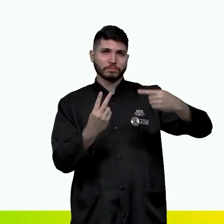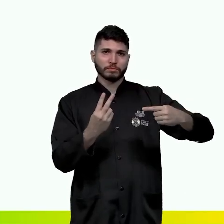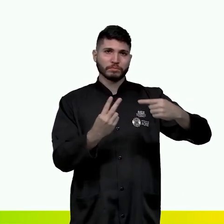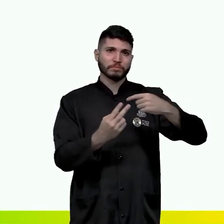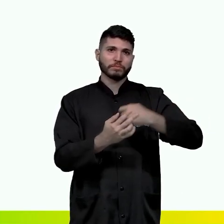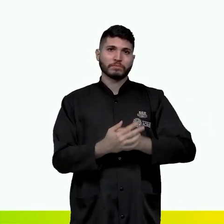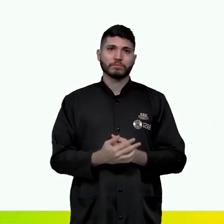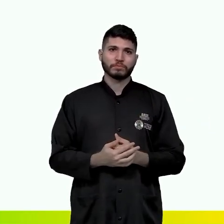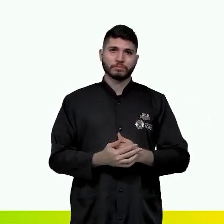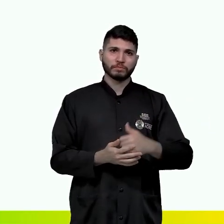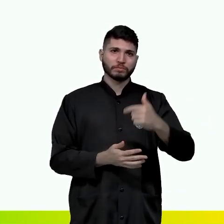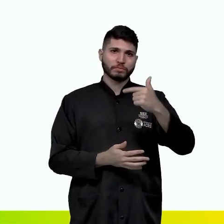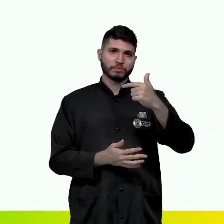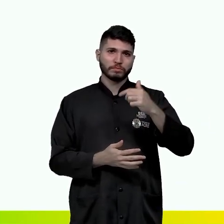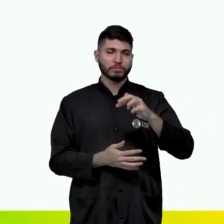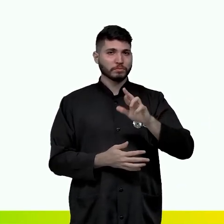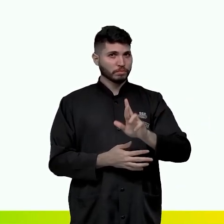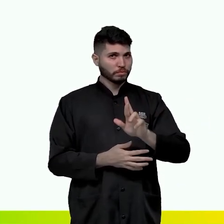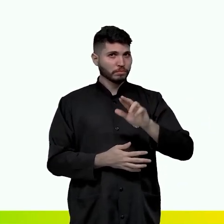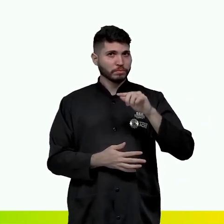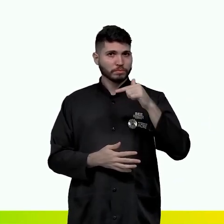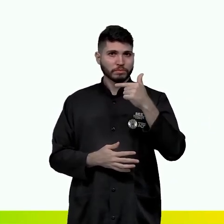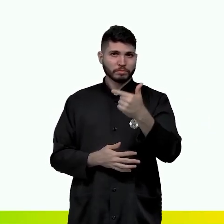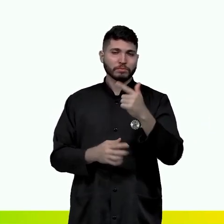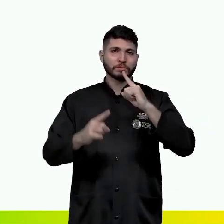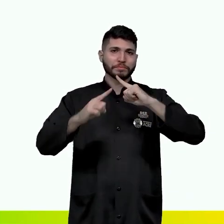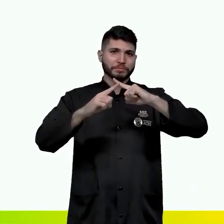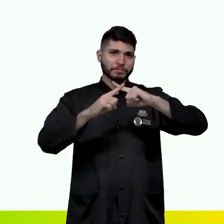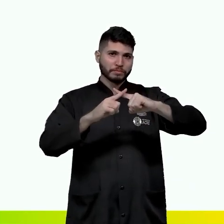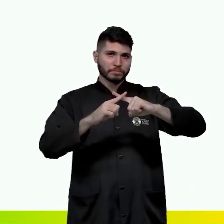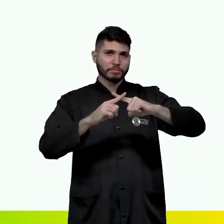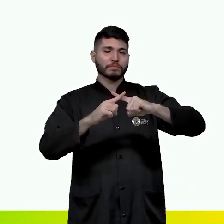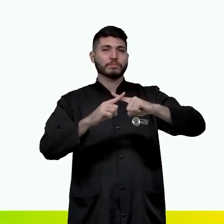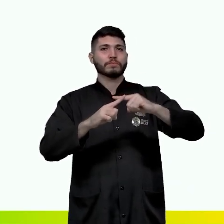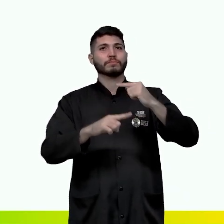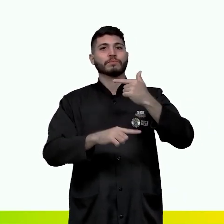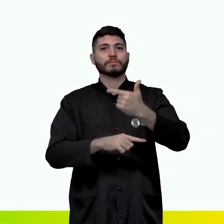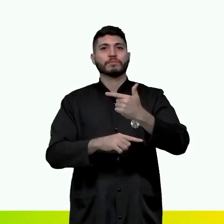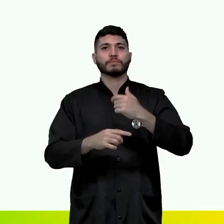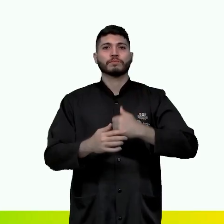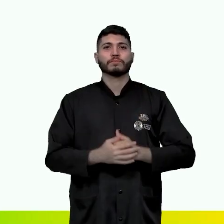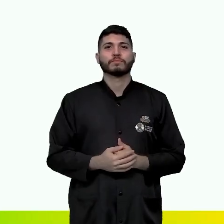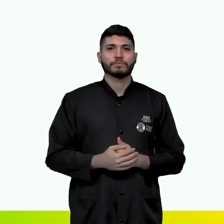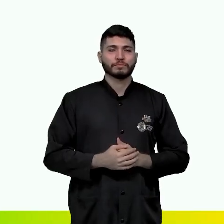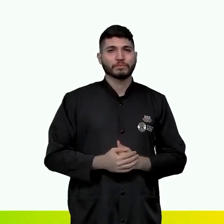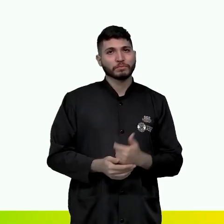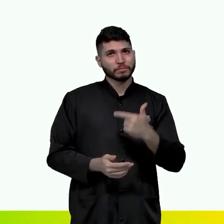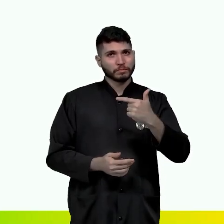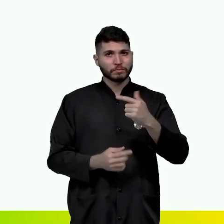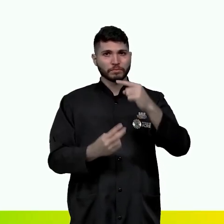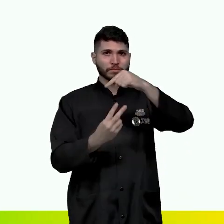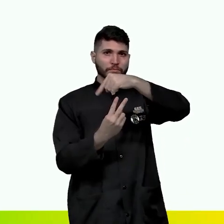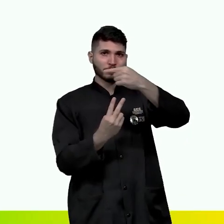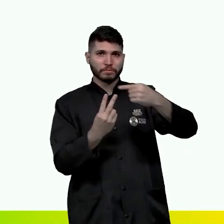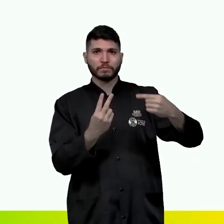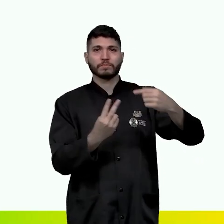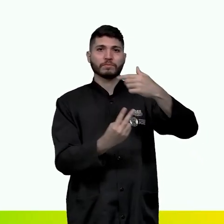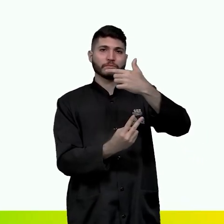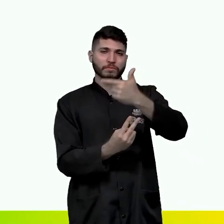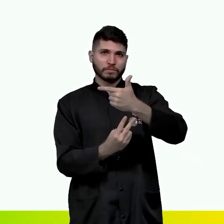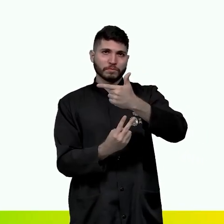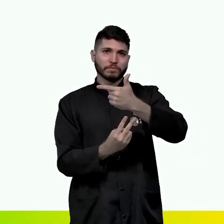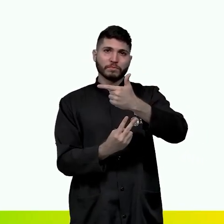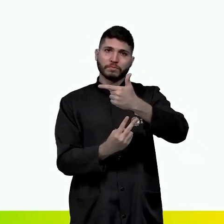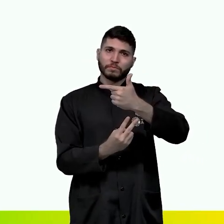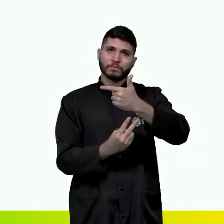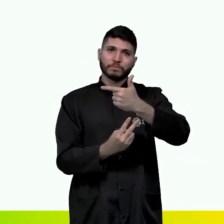quadrado. Aí você multiplica por 2 e obtém a área das duas. 2πr ao quadrado. Então, vou deixar